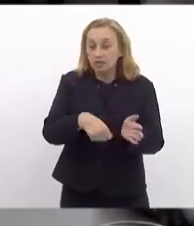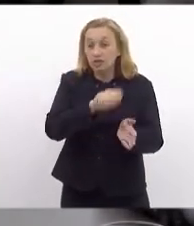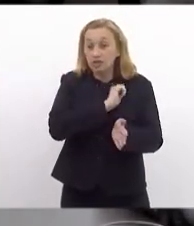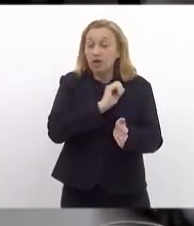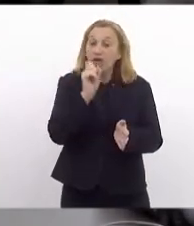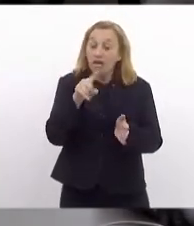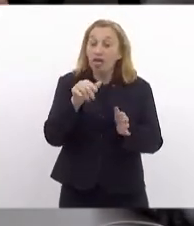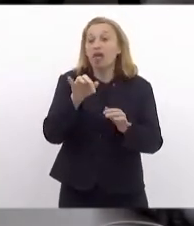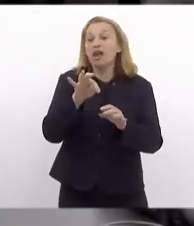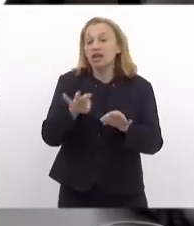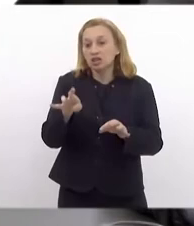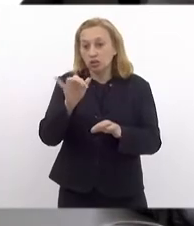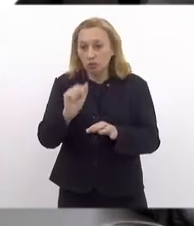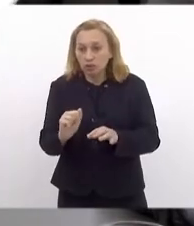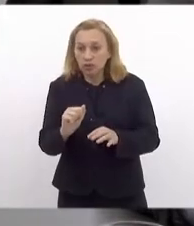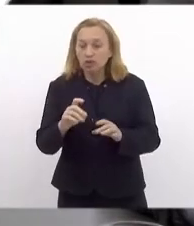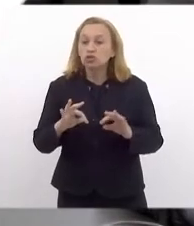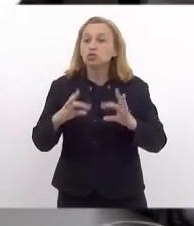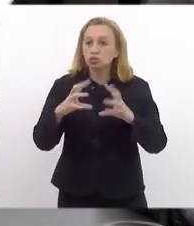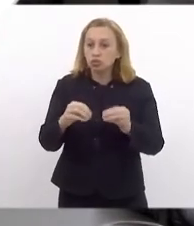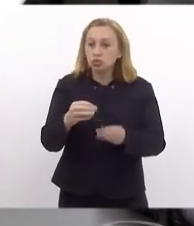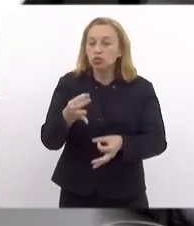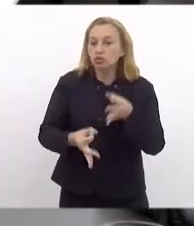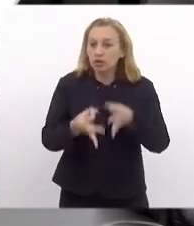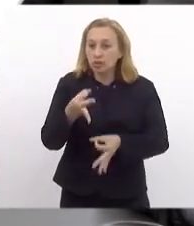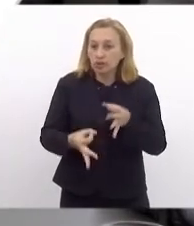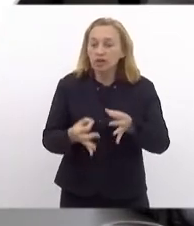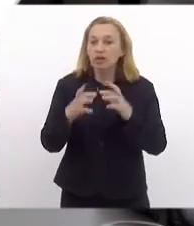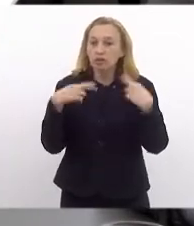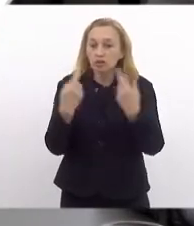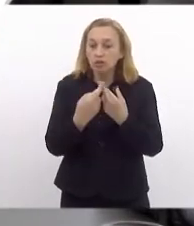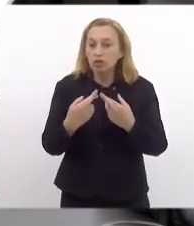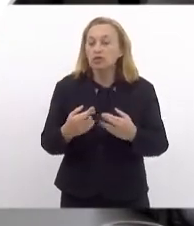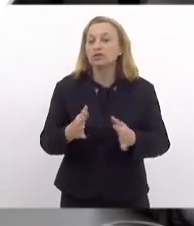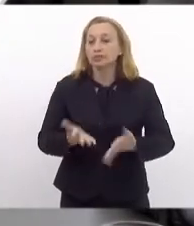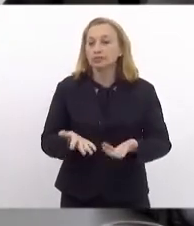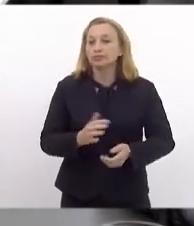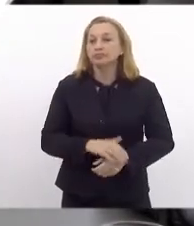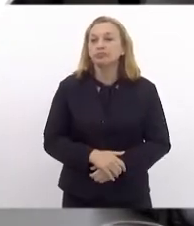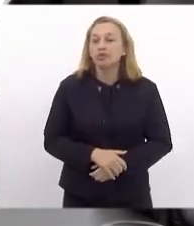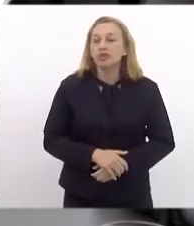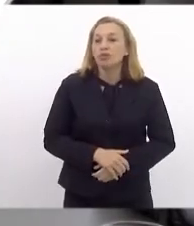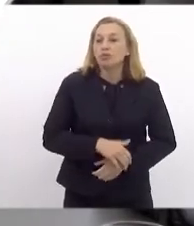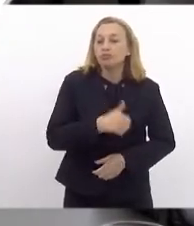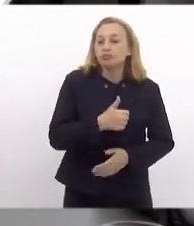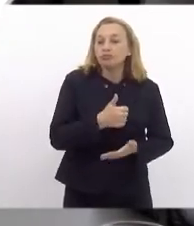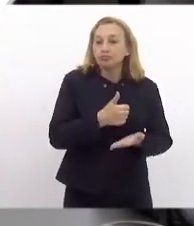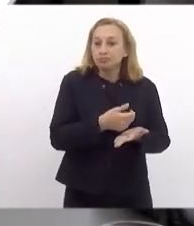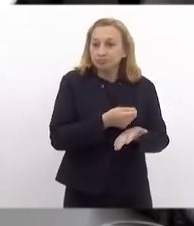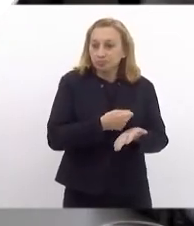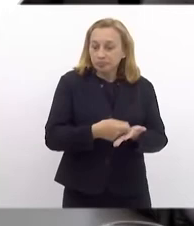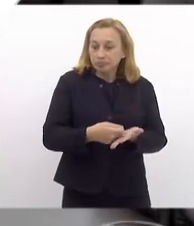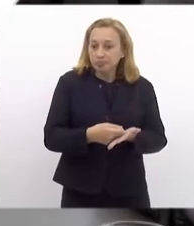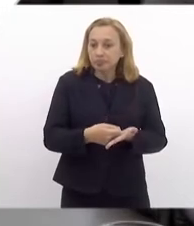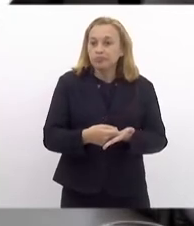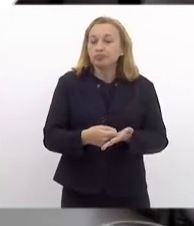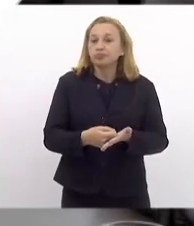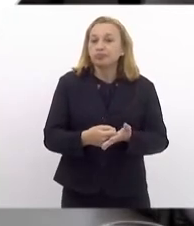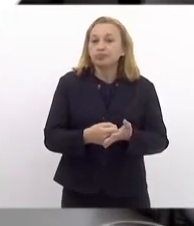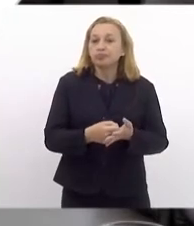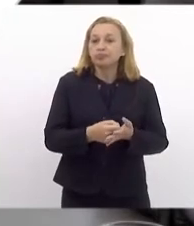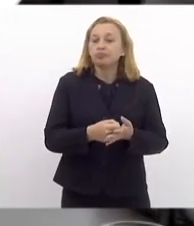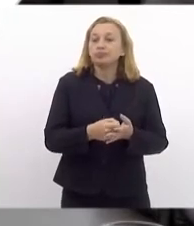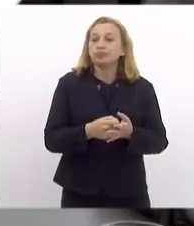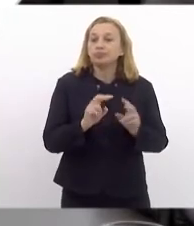virtual inclusive o julgamento são virtuais é reuniões etc eu acho que uma inscrição virtual que já existe também